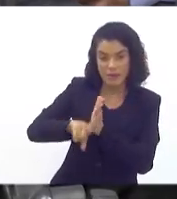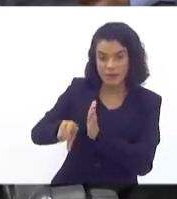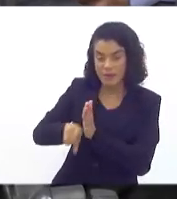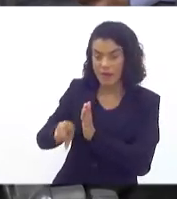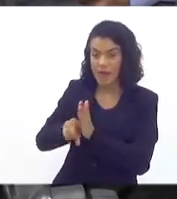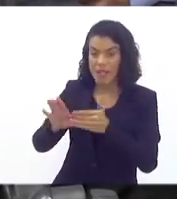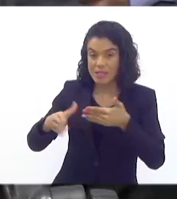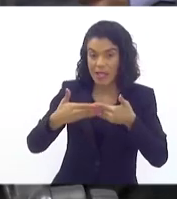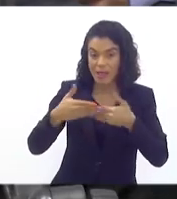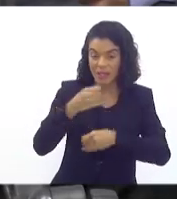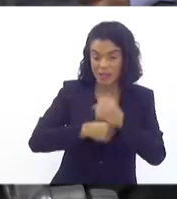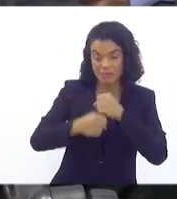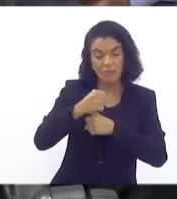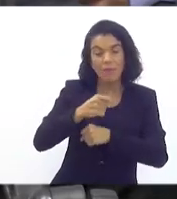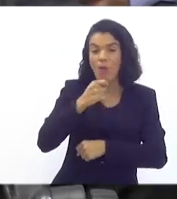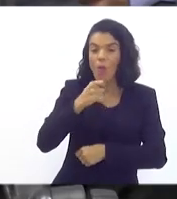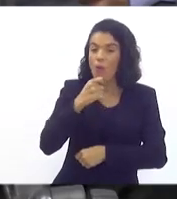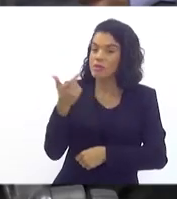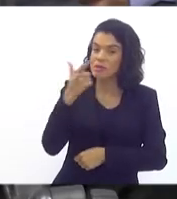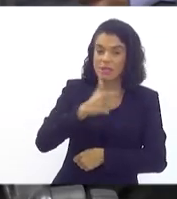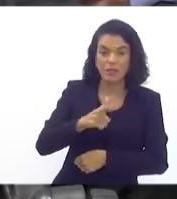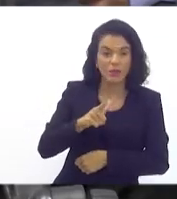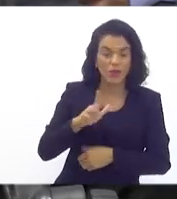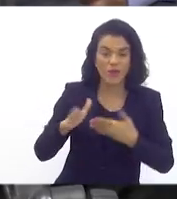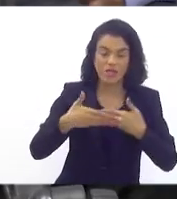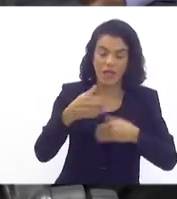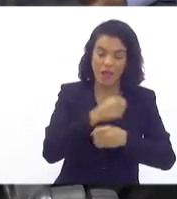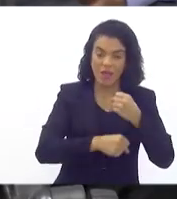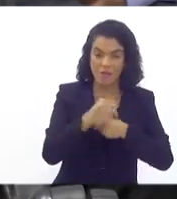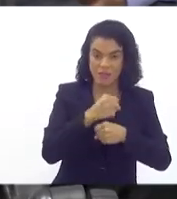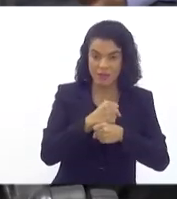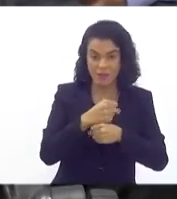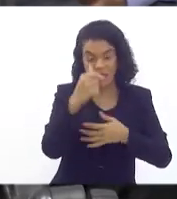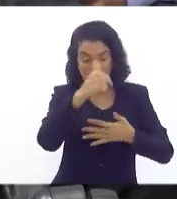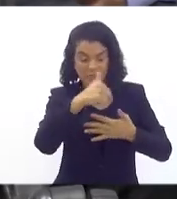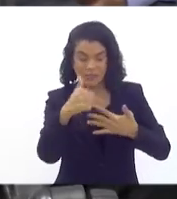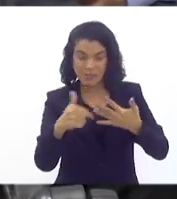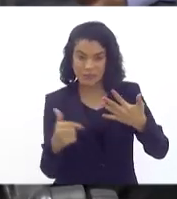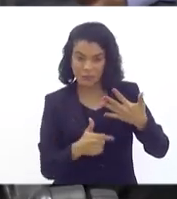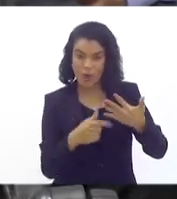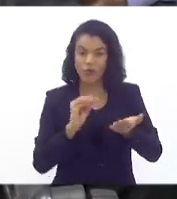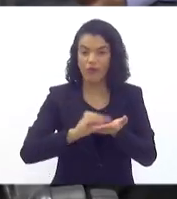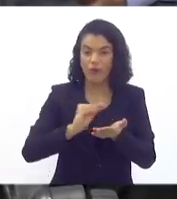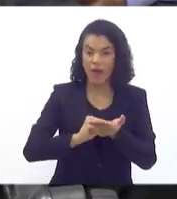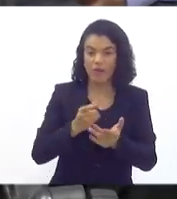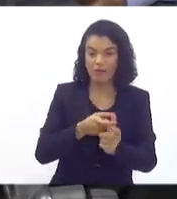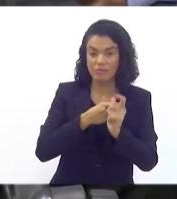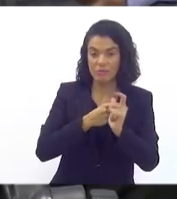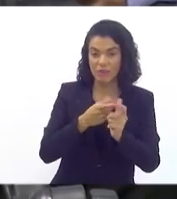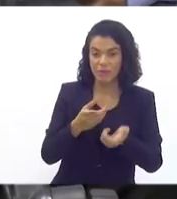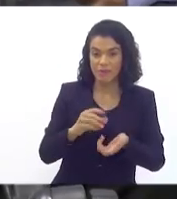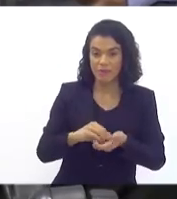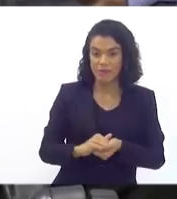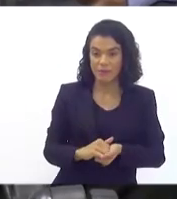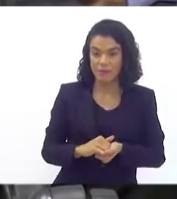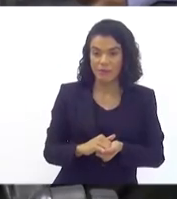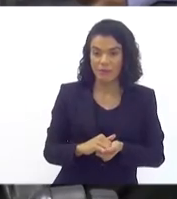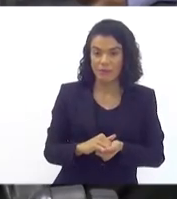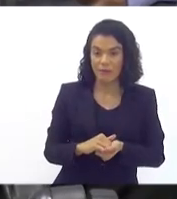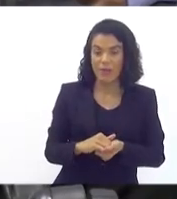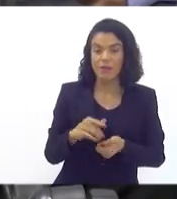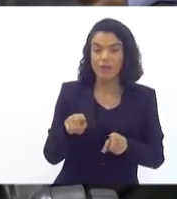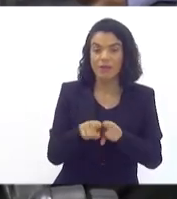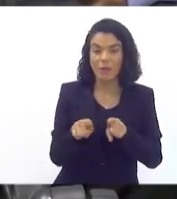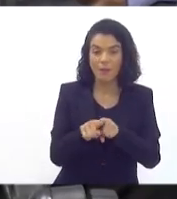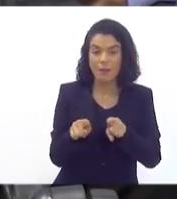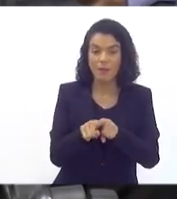passado e não encerrou Então temos pontos em abertos e esses pontos em aberto podem contribuir negativamente